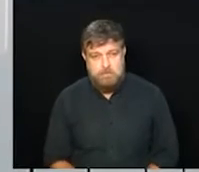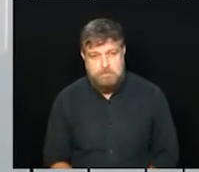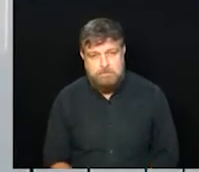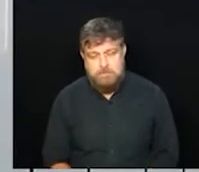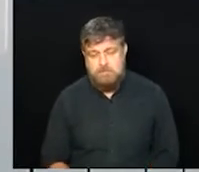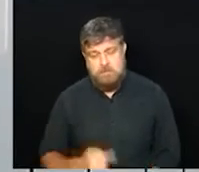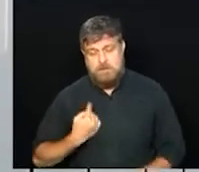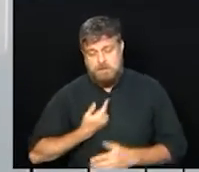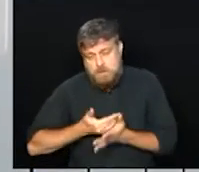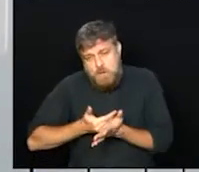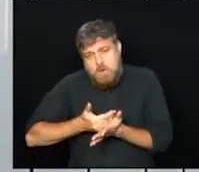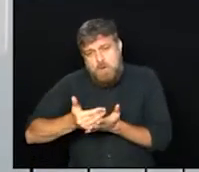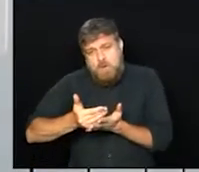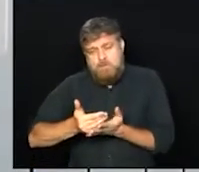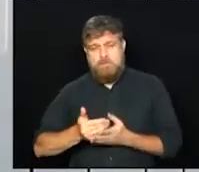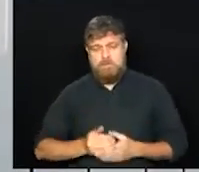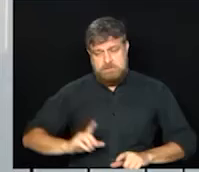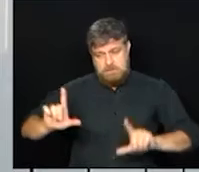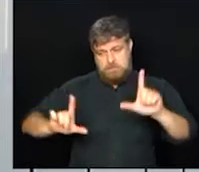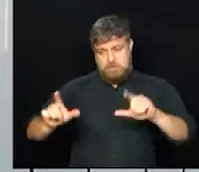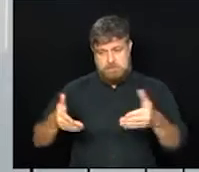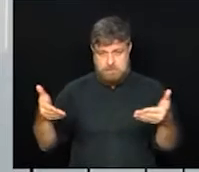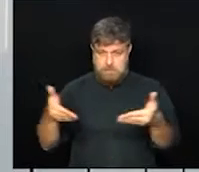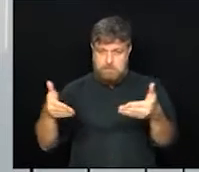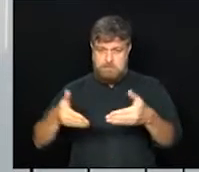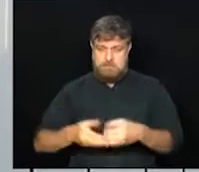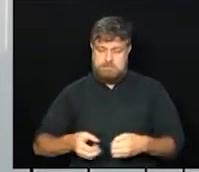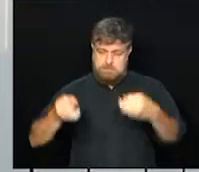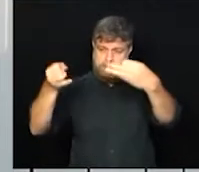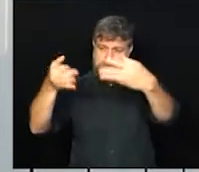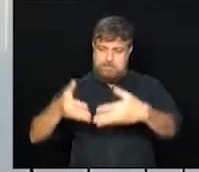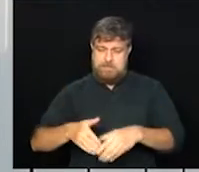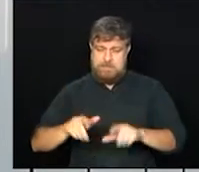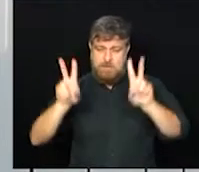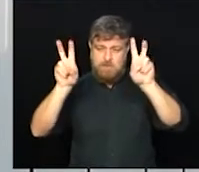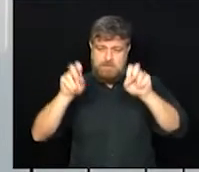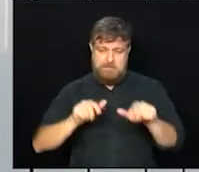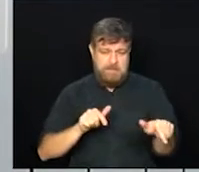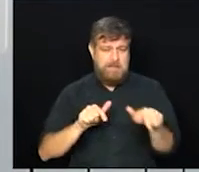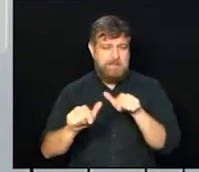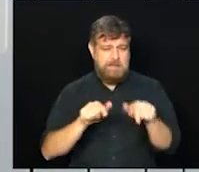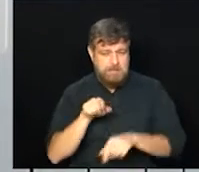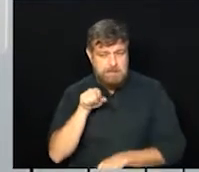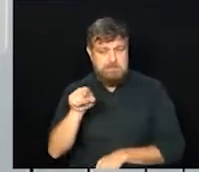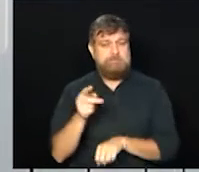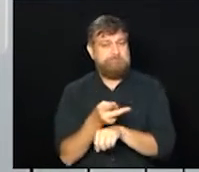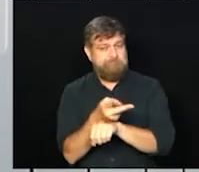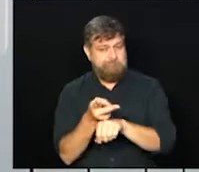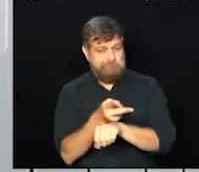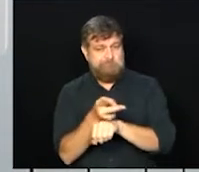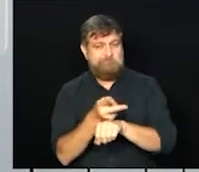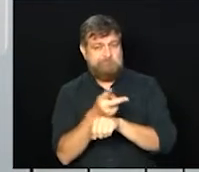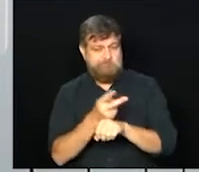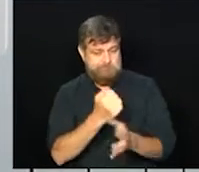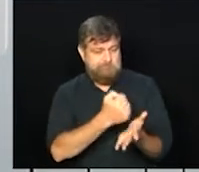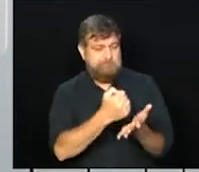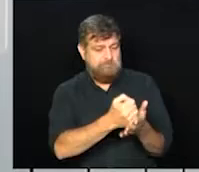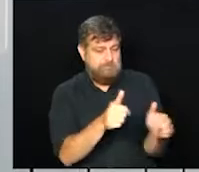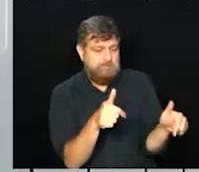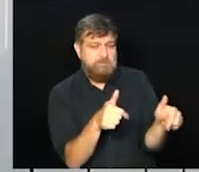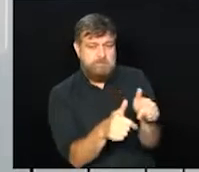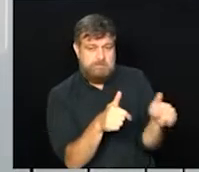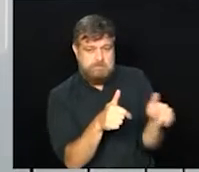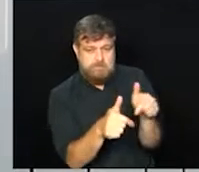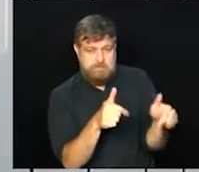E a gente começa esta edição falando sobre emprego. Você que está em busca de uma oportunidade no mercado de